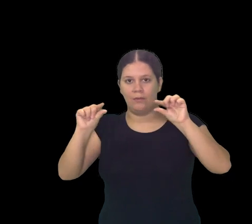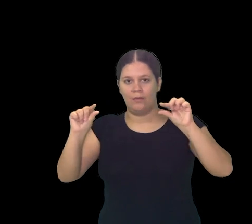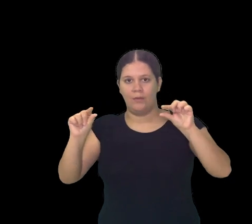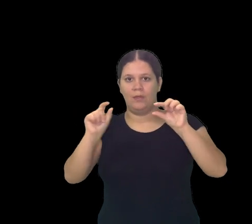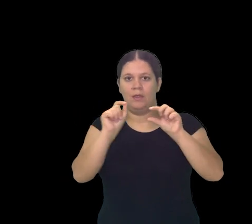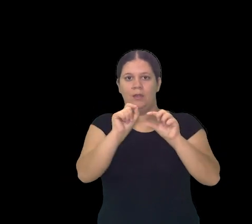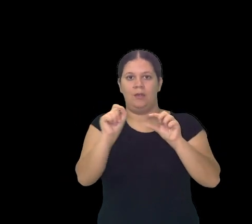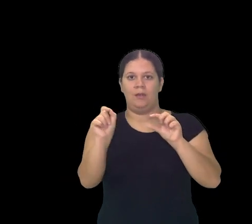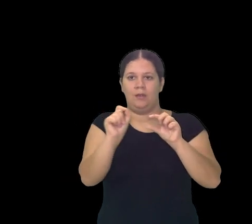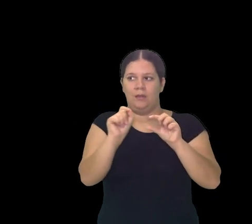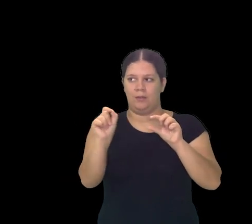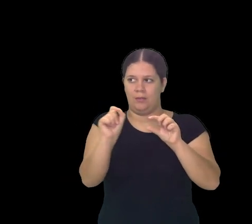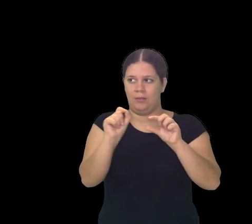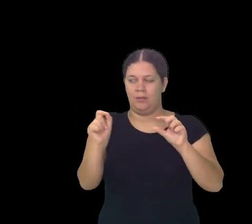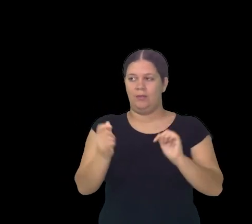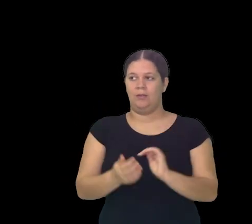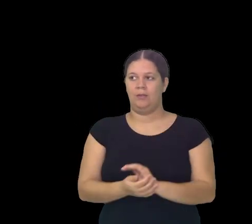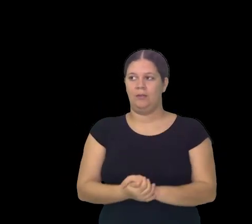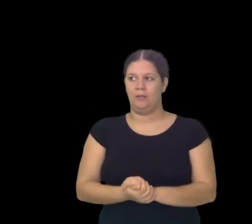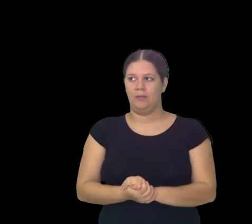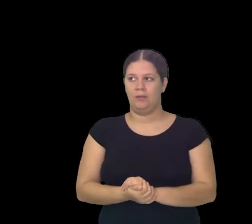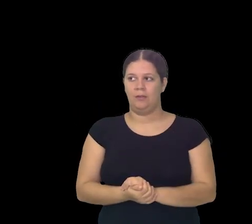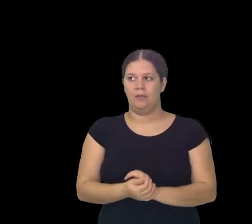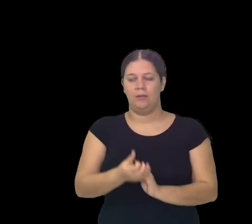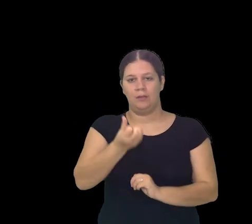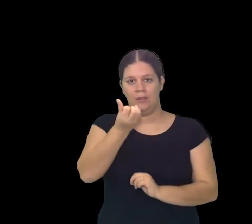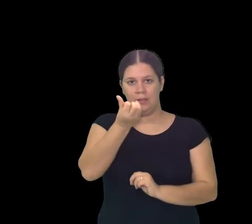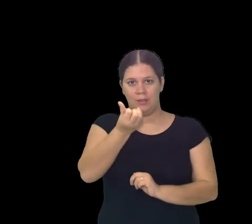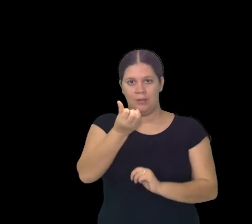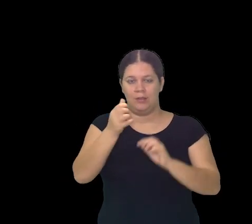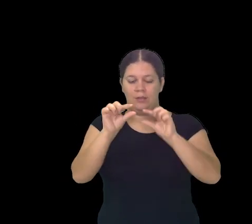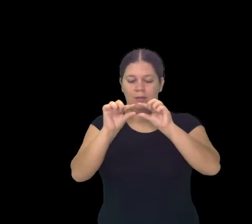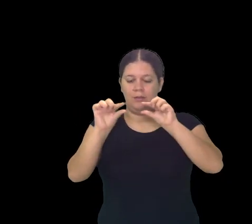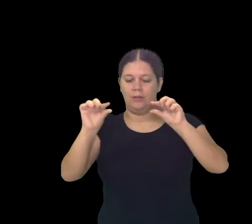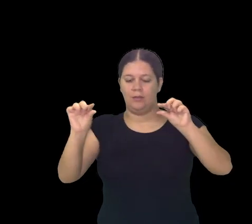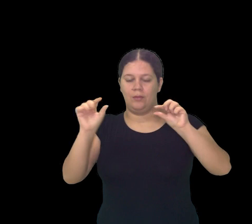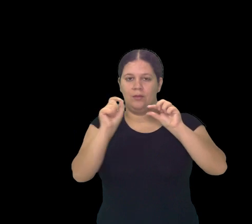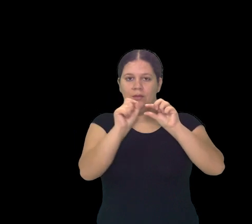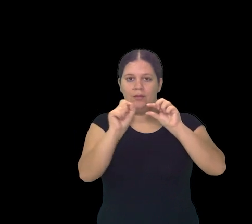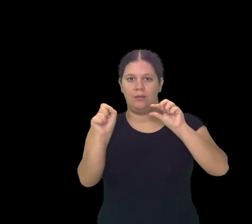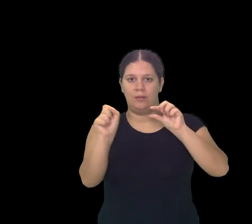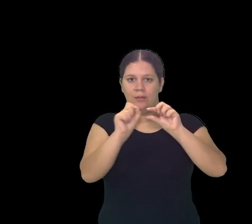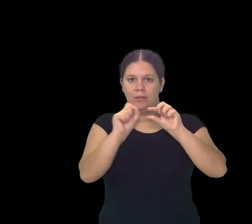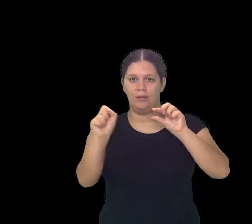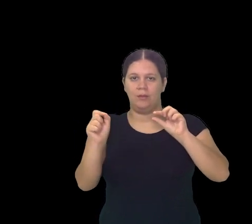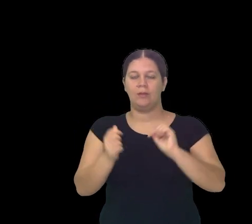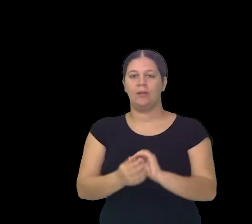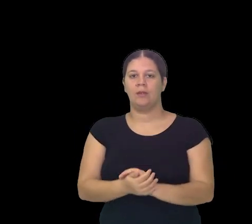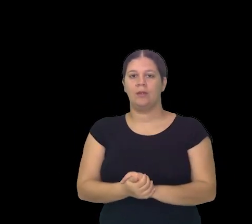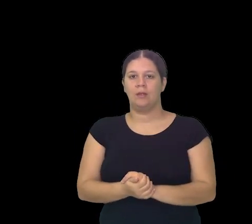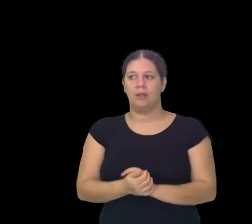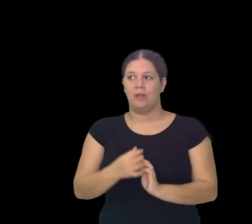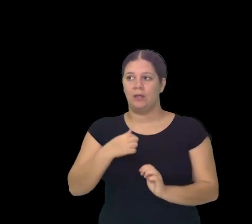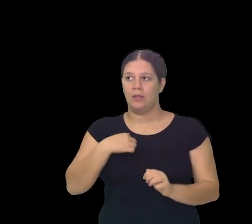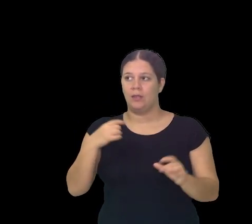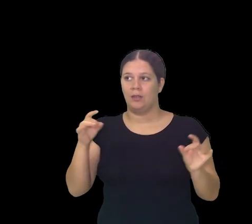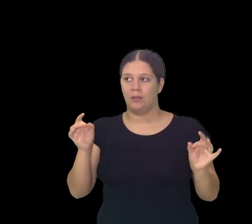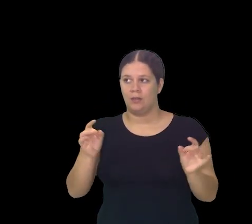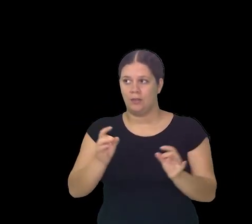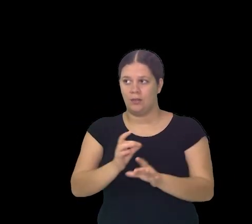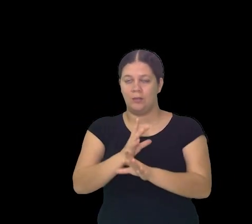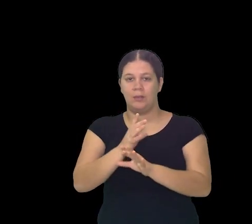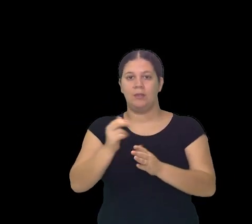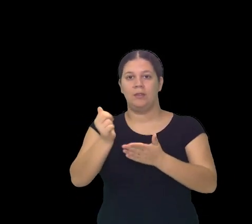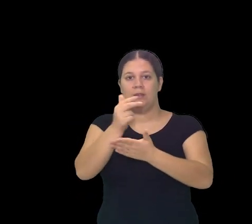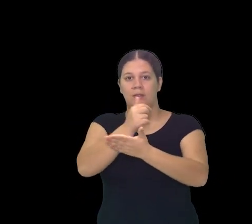sombreados. E agora, 6 retângulos sombreados. Acabei de fazer aqui